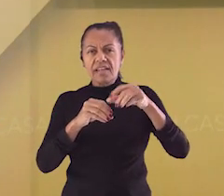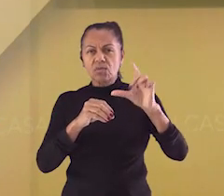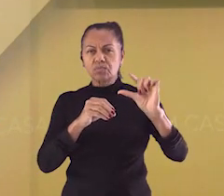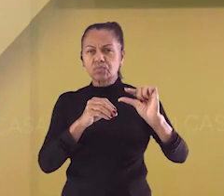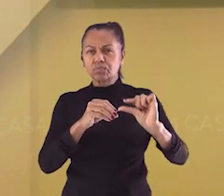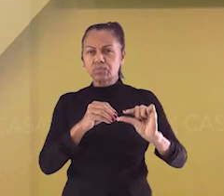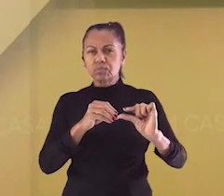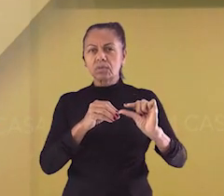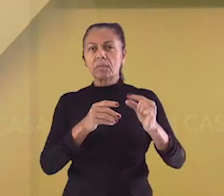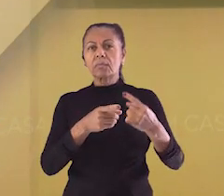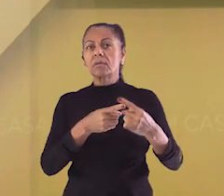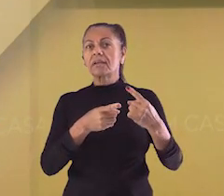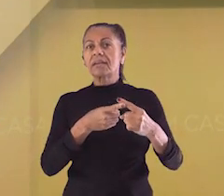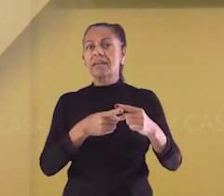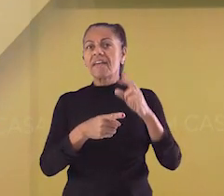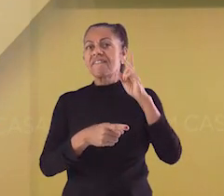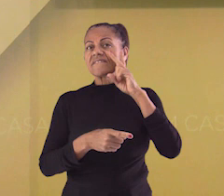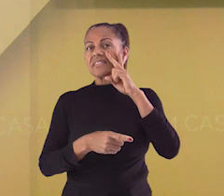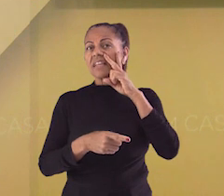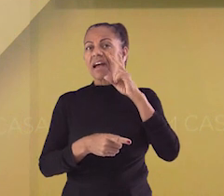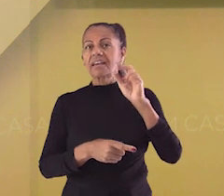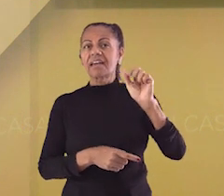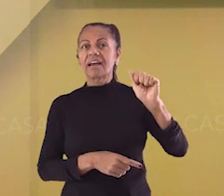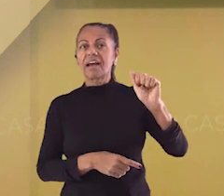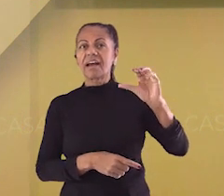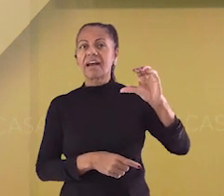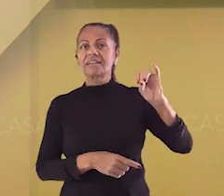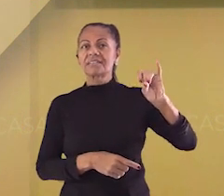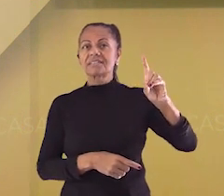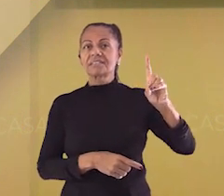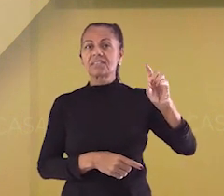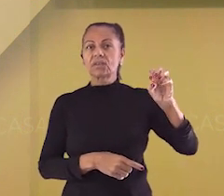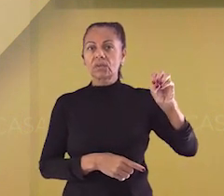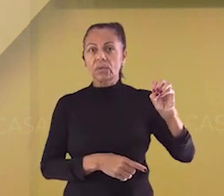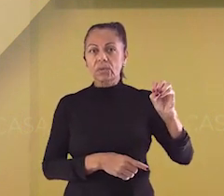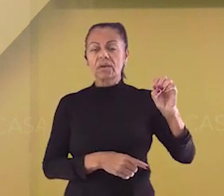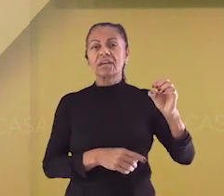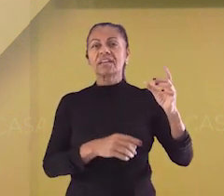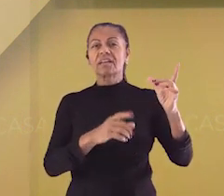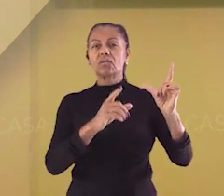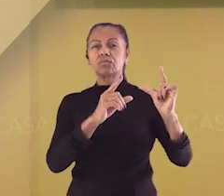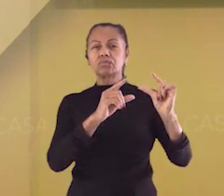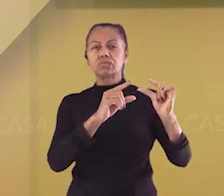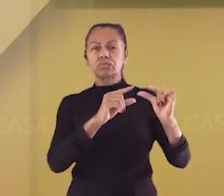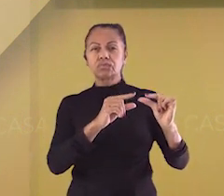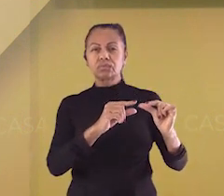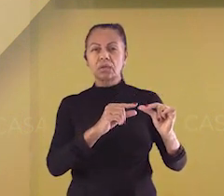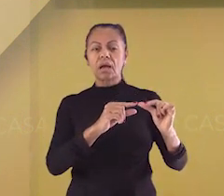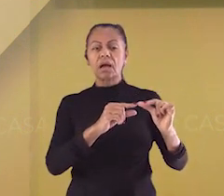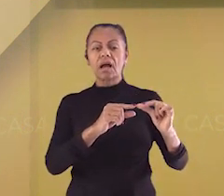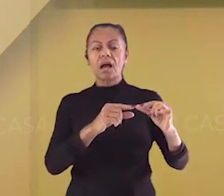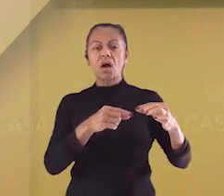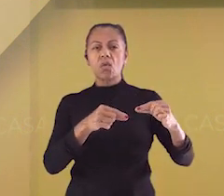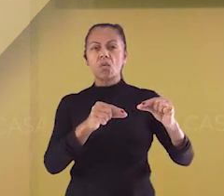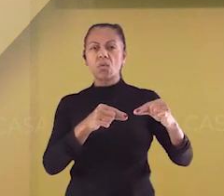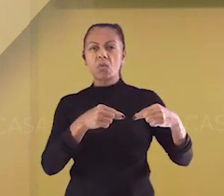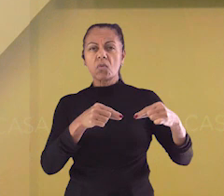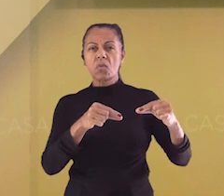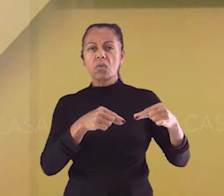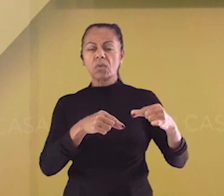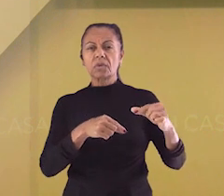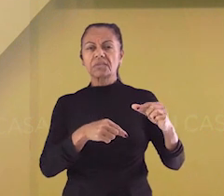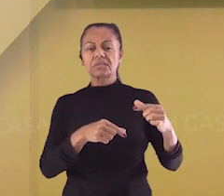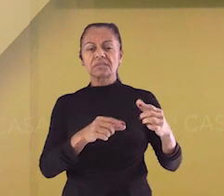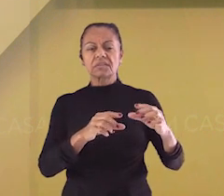Conforme eu falei no começo do experimento, a desmineralização ocorre porque o vinagre é ácido e atua na